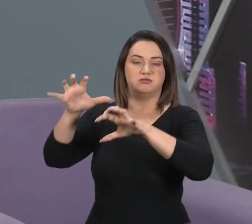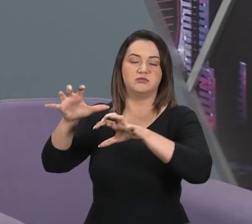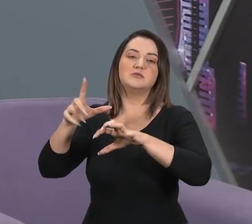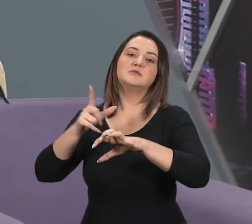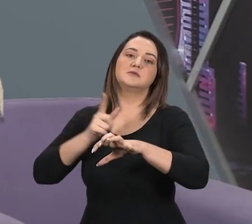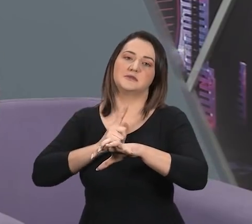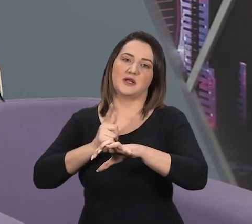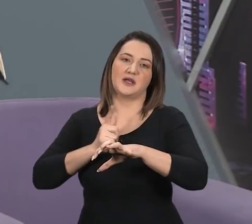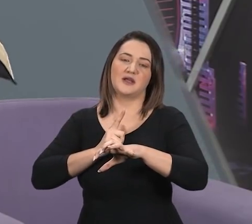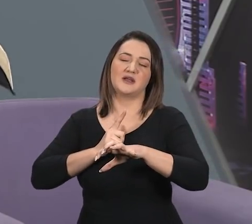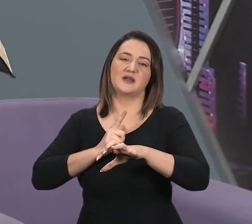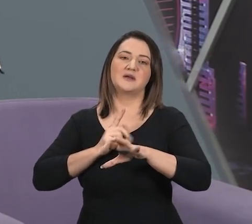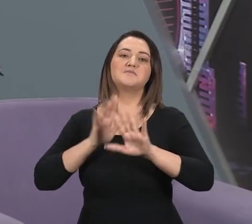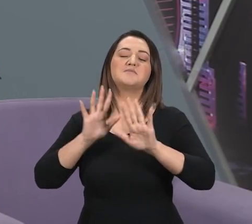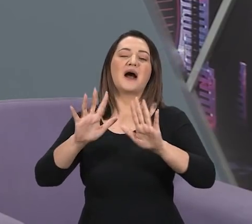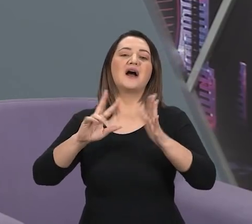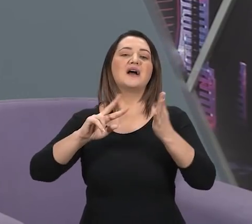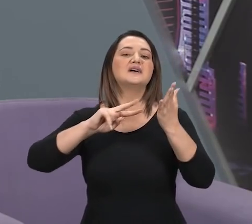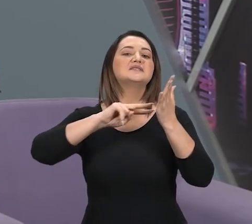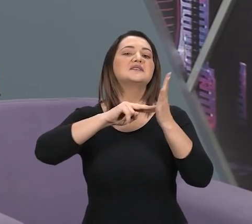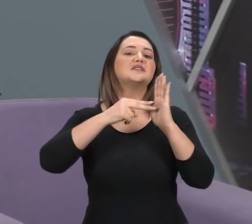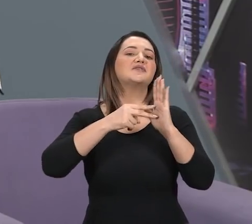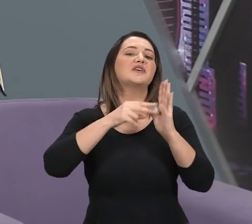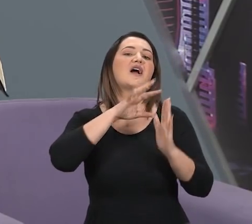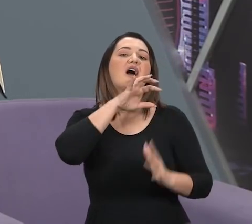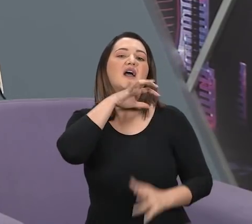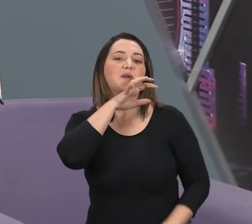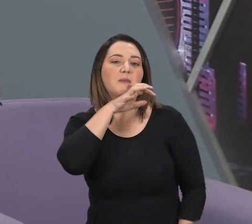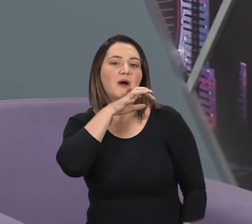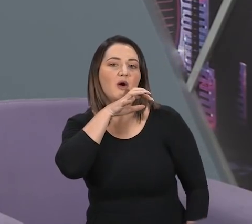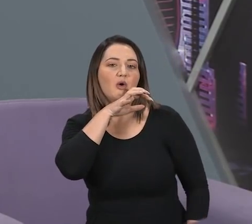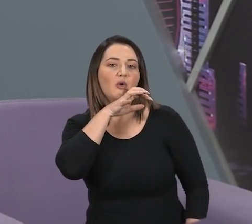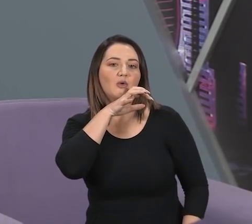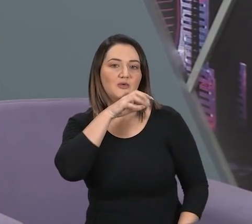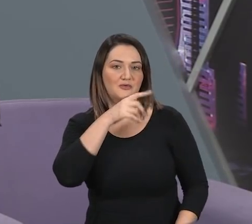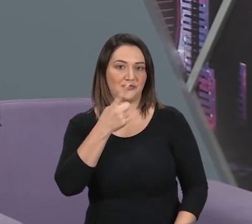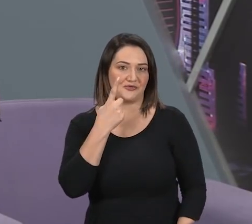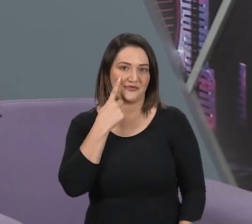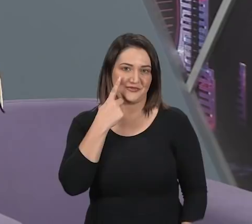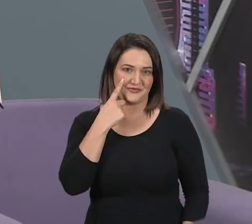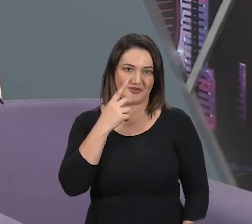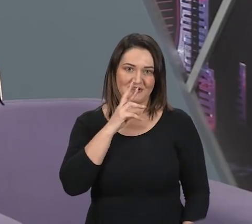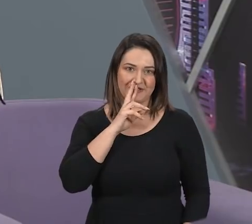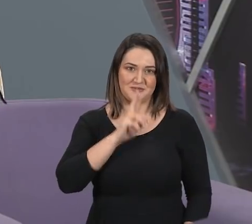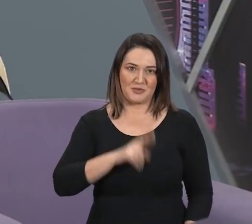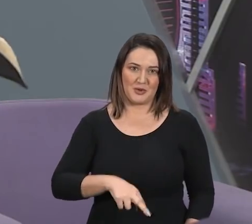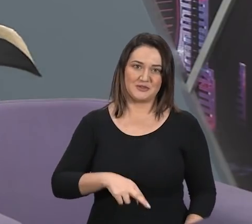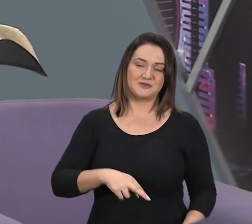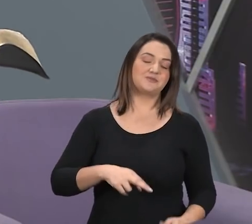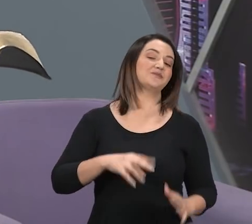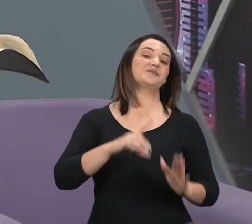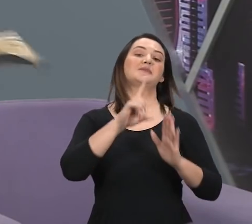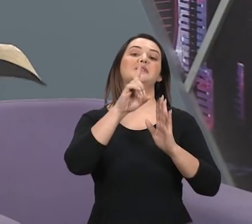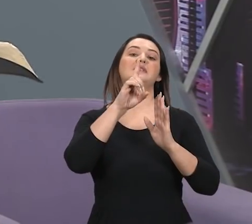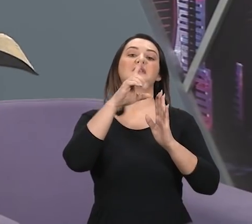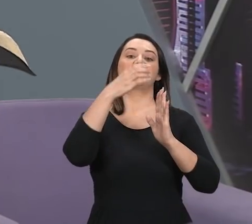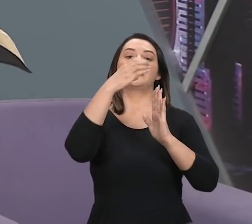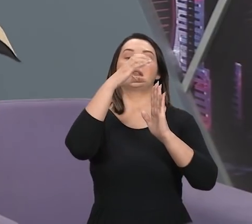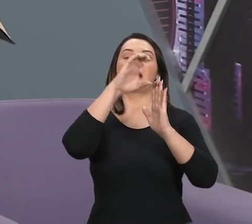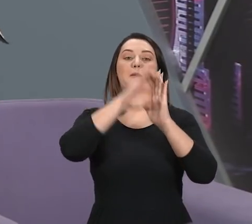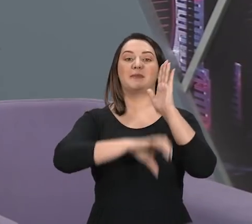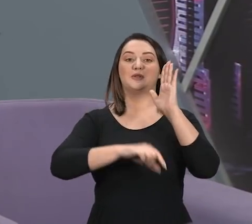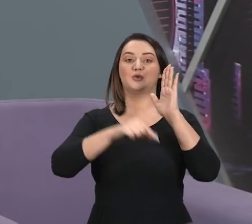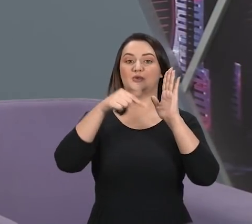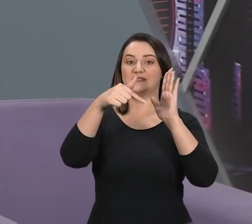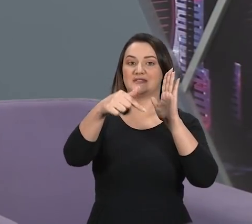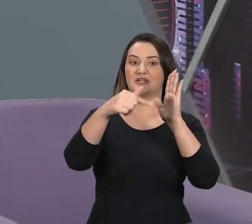do Apocalipse? Veja a resposta. Daniel 7, verso 17. Aqui está a resposta. Você viu? Eu li um texto aqui, vou